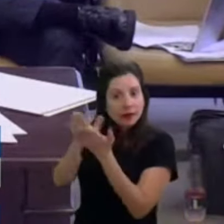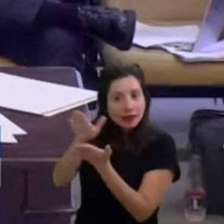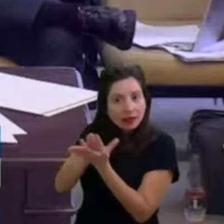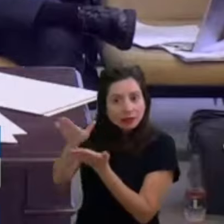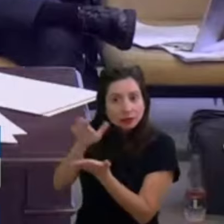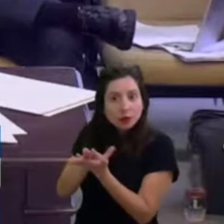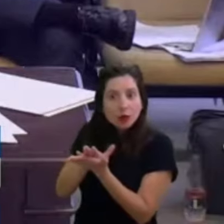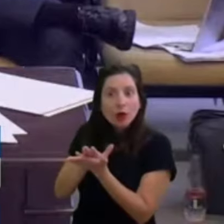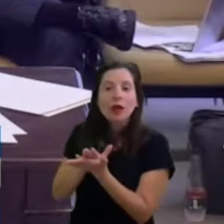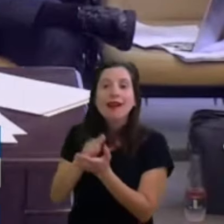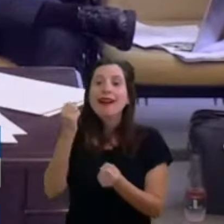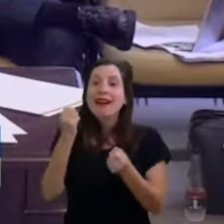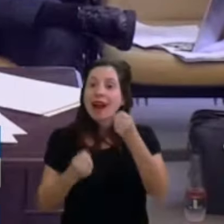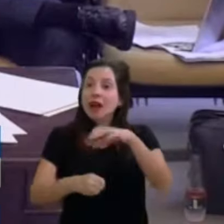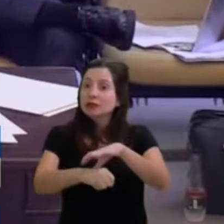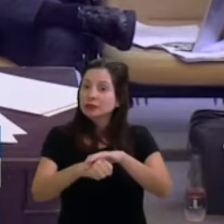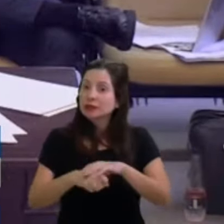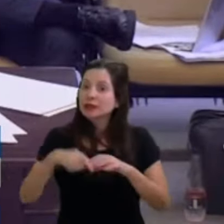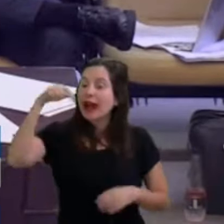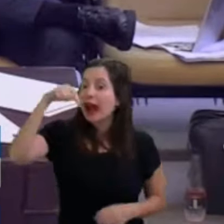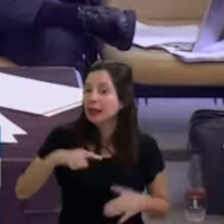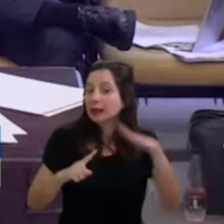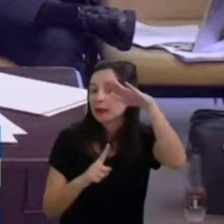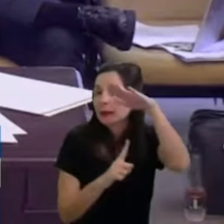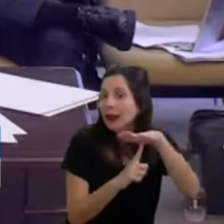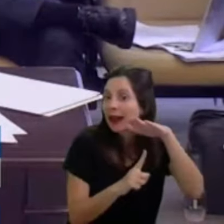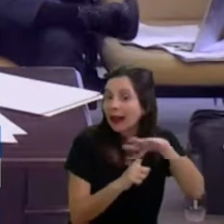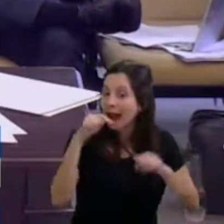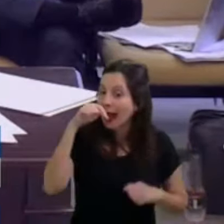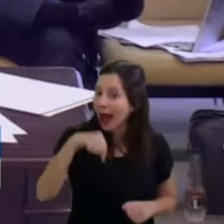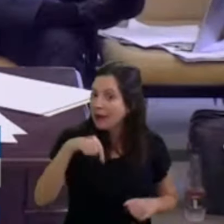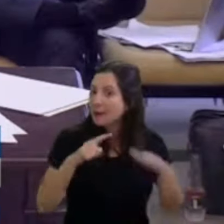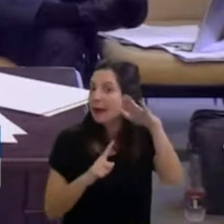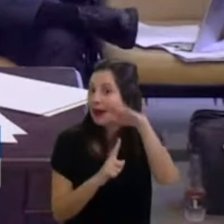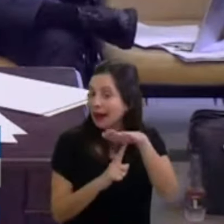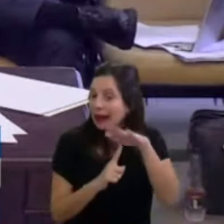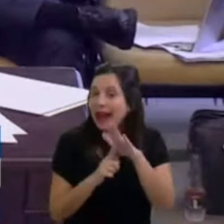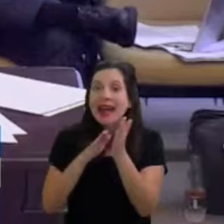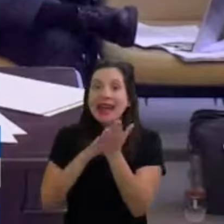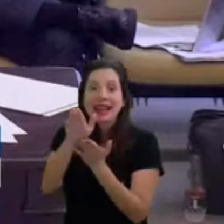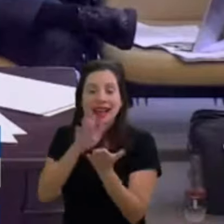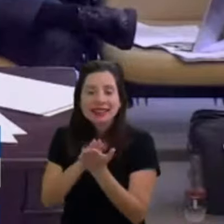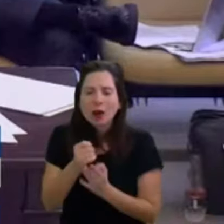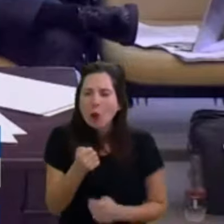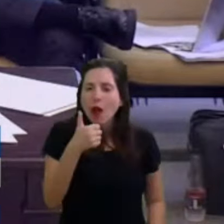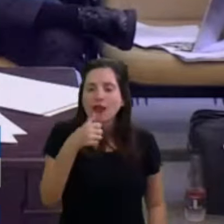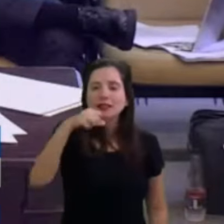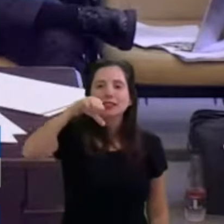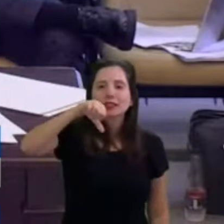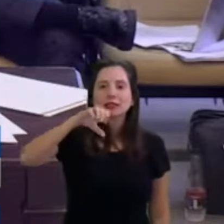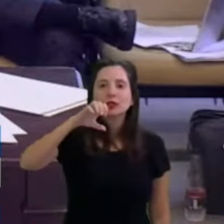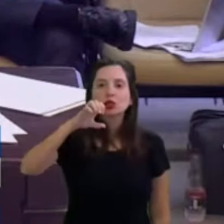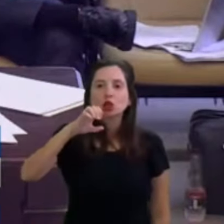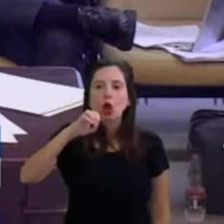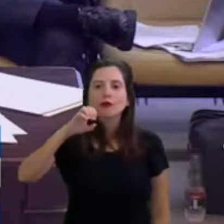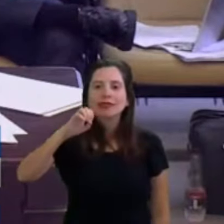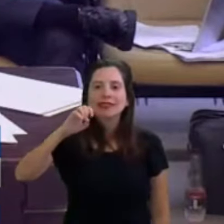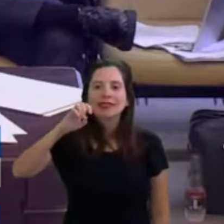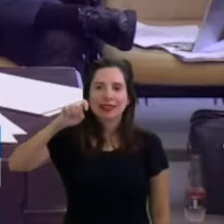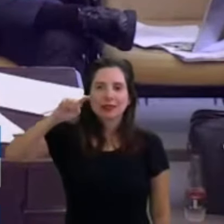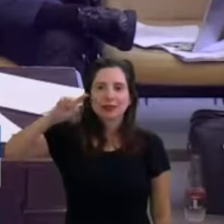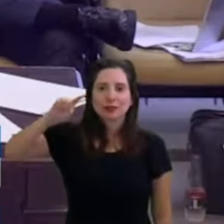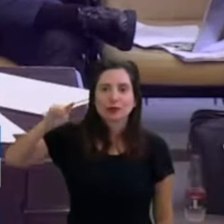Paraná. Não estou falando do Podemos, não estou falando de São Paulo. No Paraná, gastaram quase 900 mil reais. Só em jatinho,